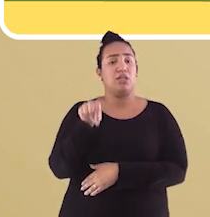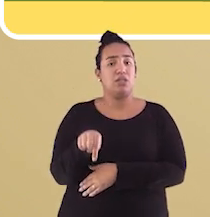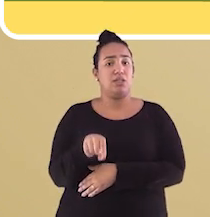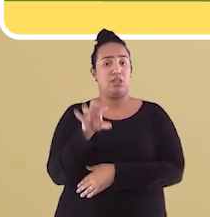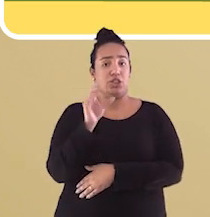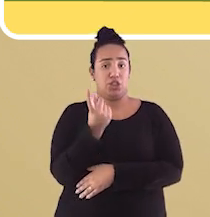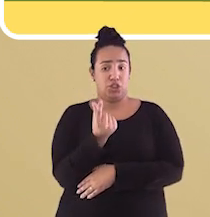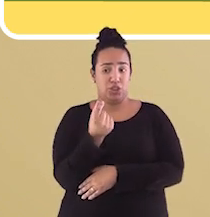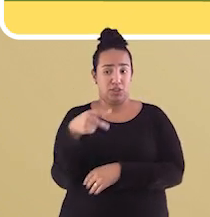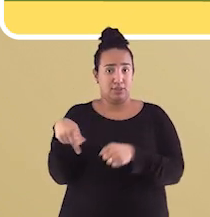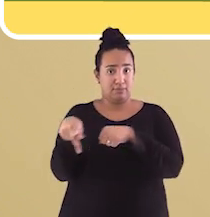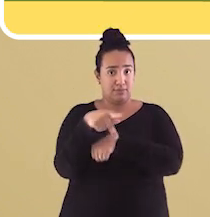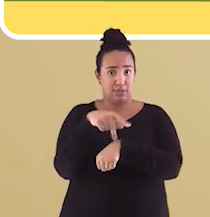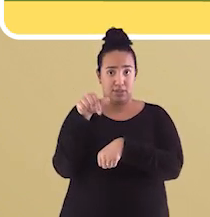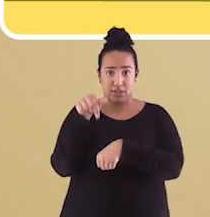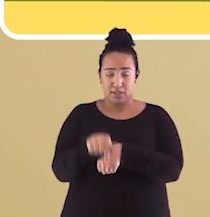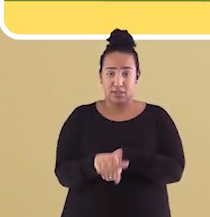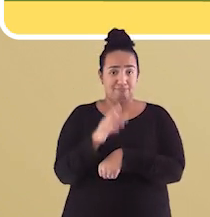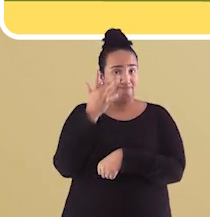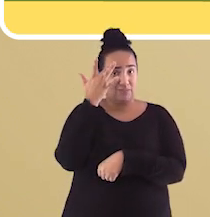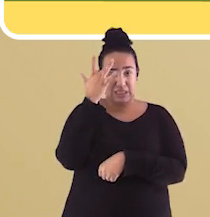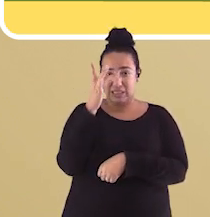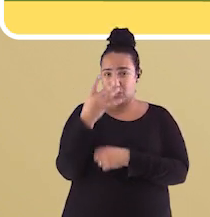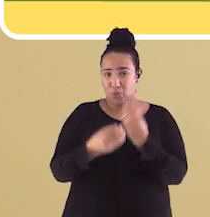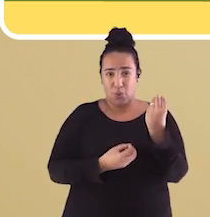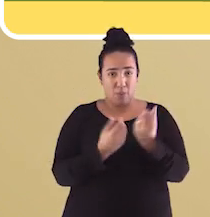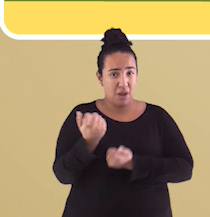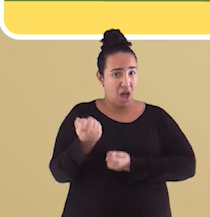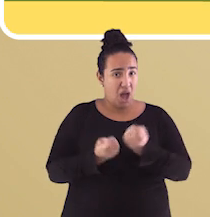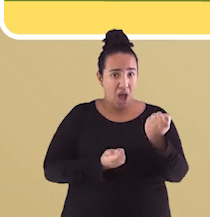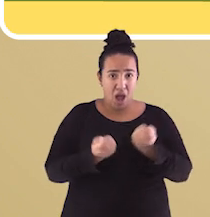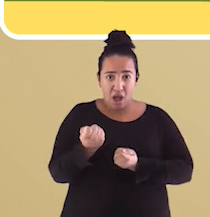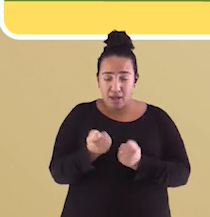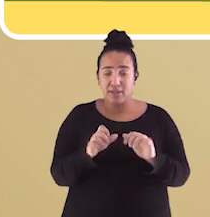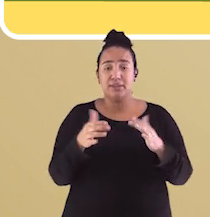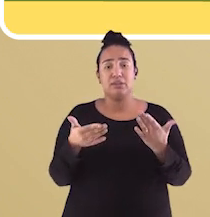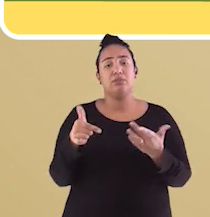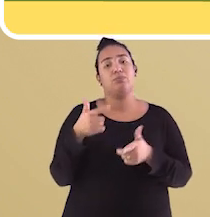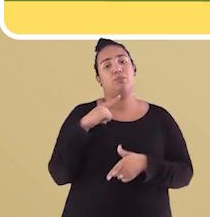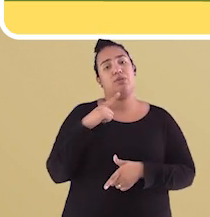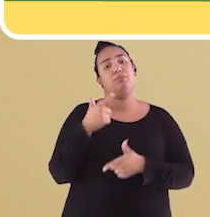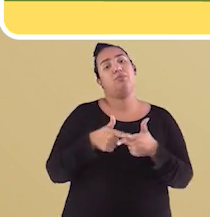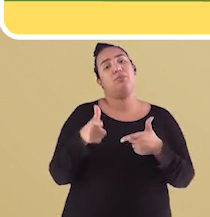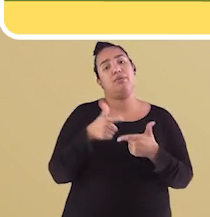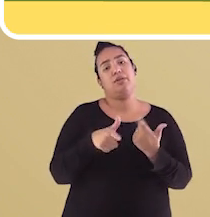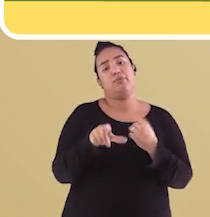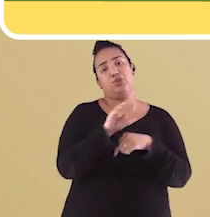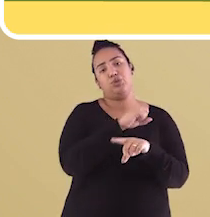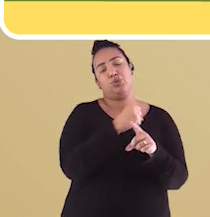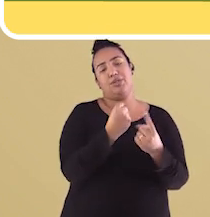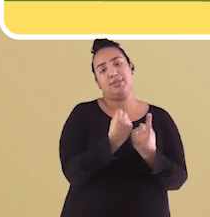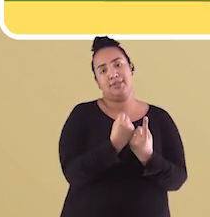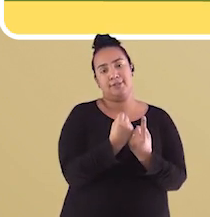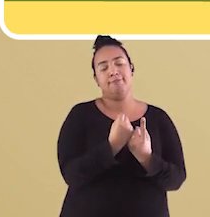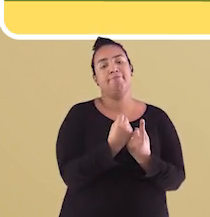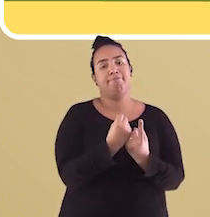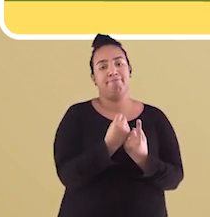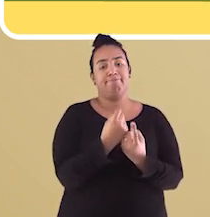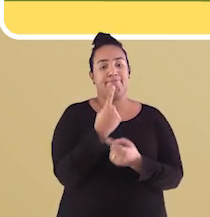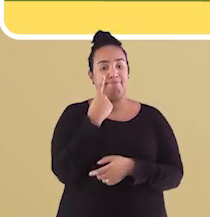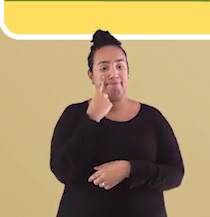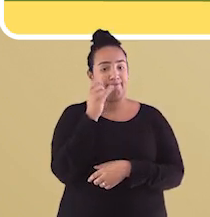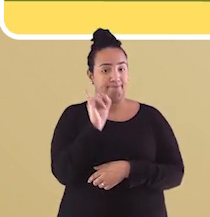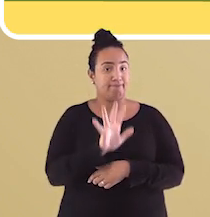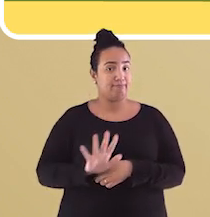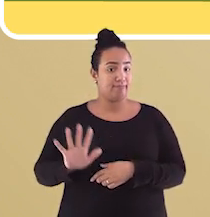no país não estiver bem distribuída, problemas socioeconômicos continuarão presentes. Como na